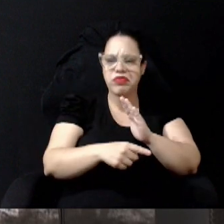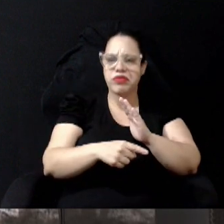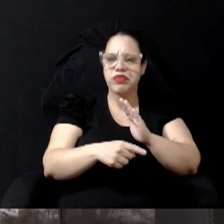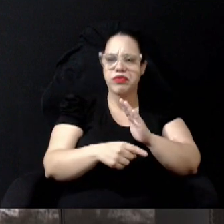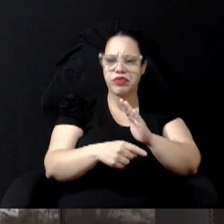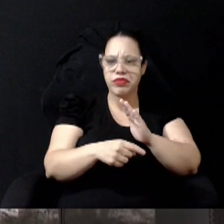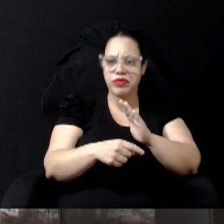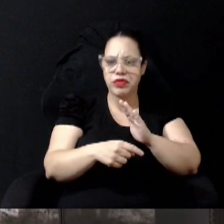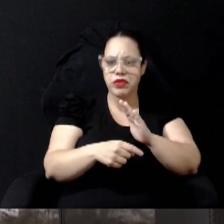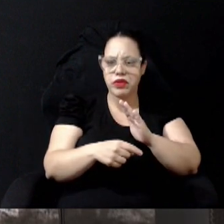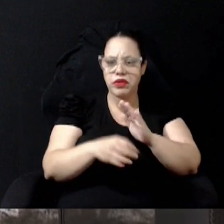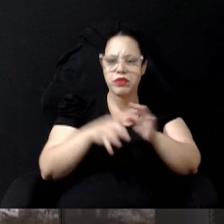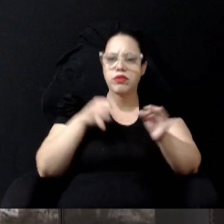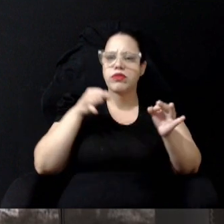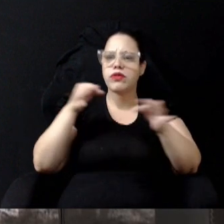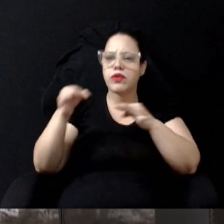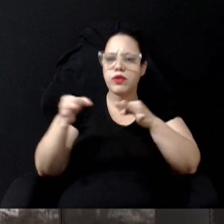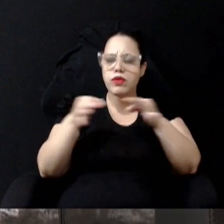mexe muito assim,